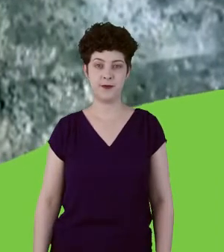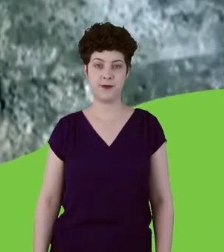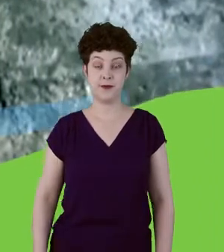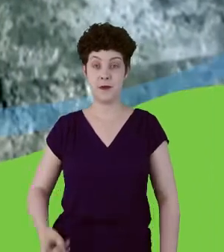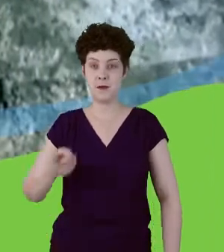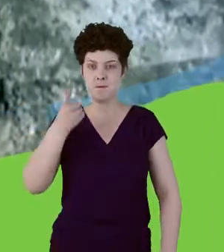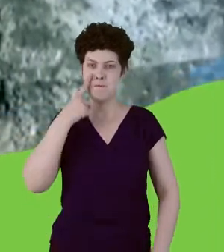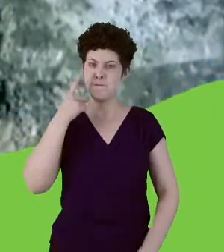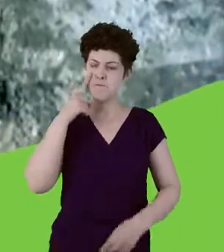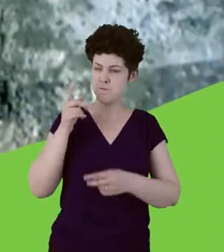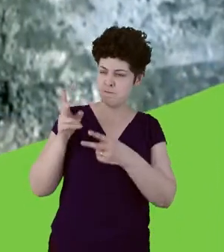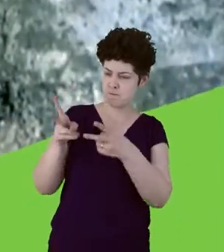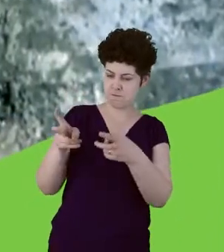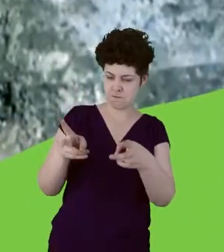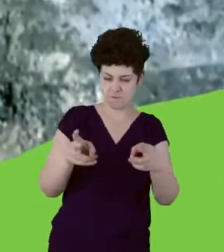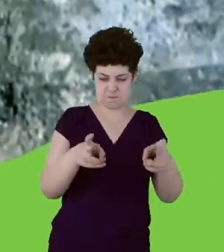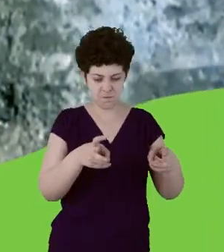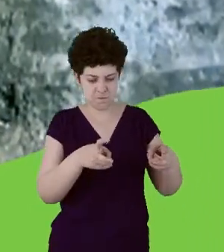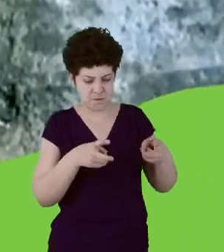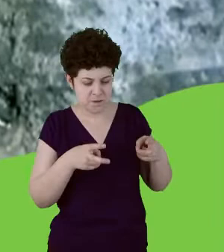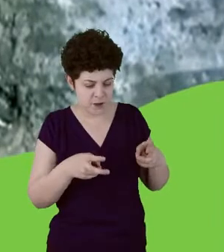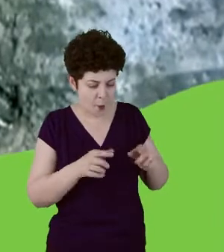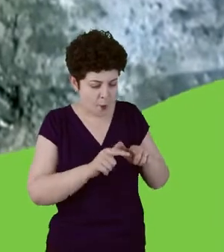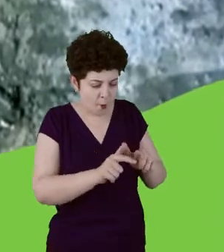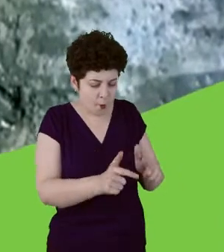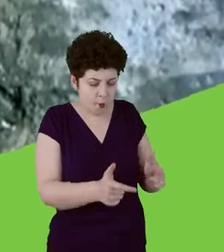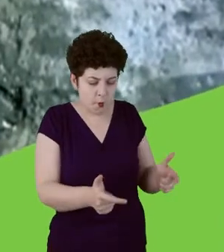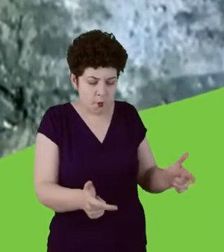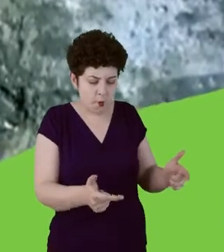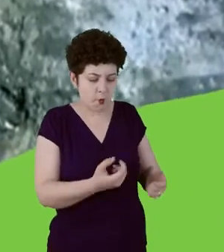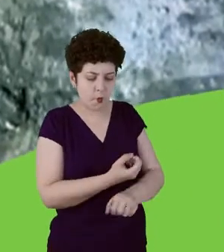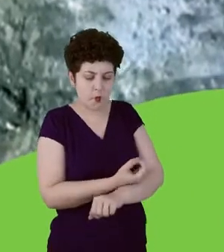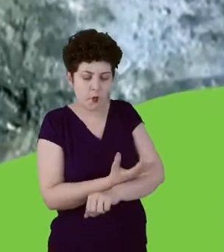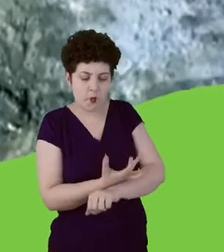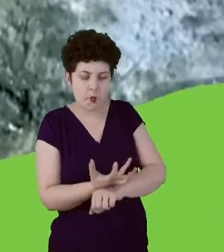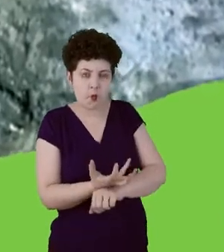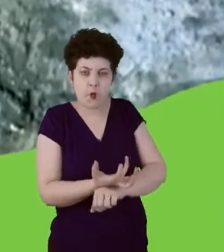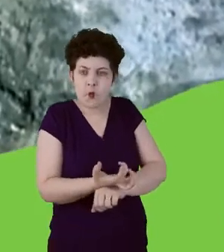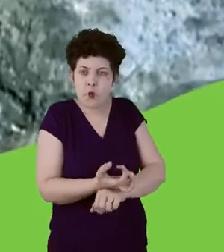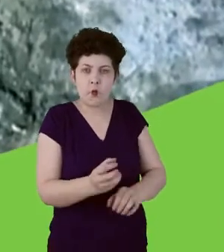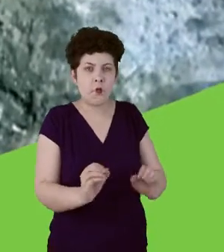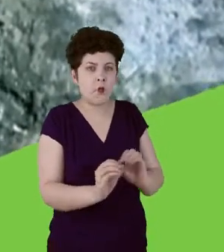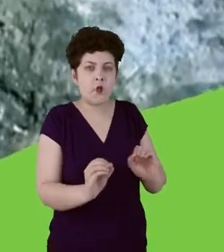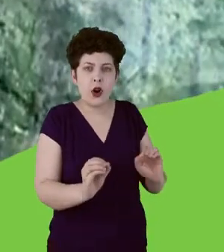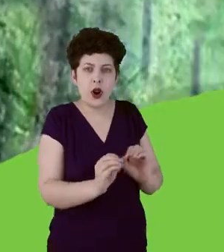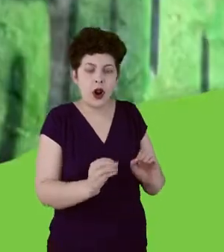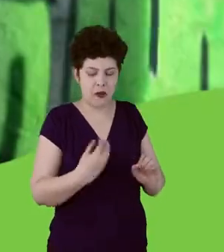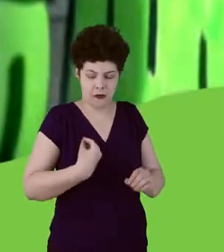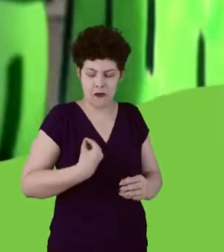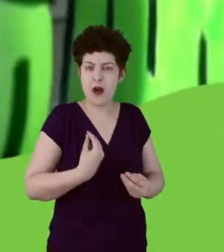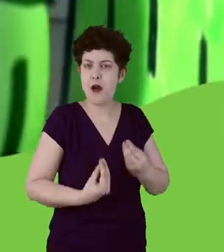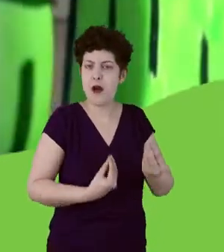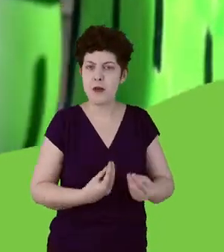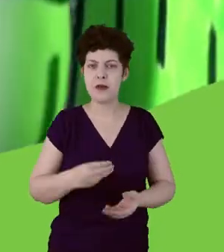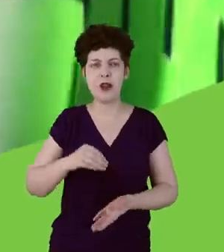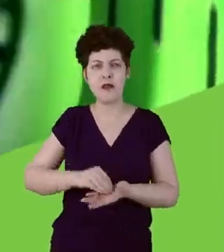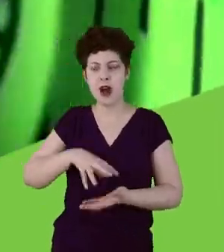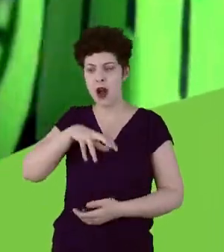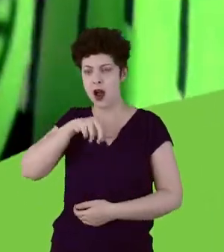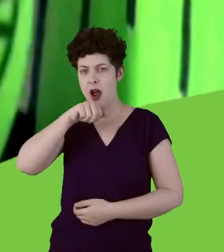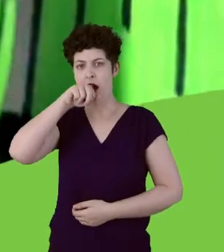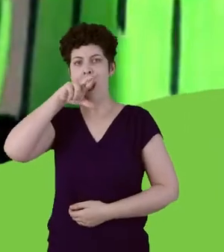hour. Observe bem. Veja que lugar sem vida, sem vegetação, sem condições de ser habitado. Falta ar e